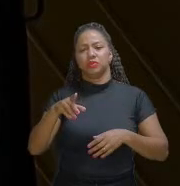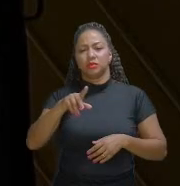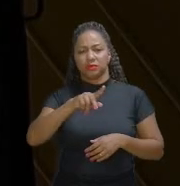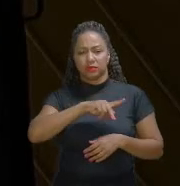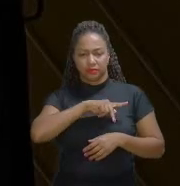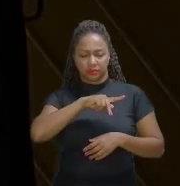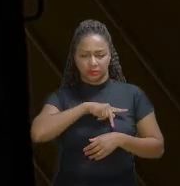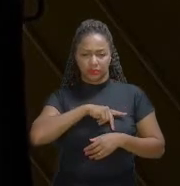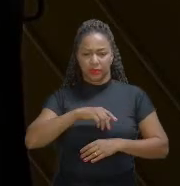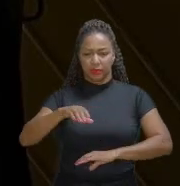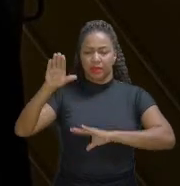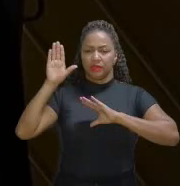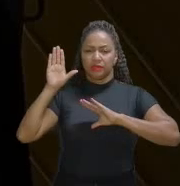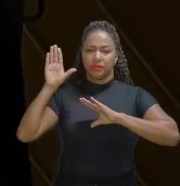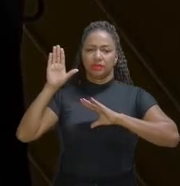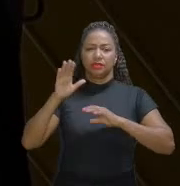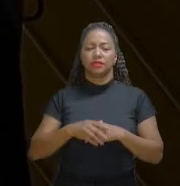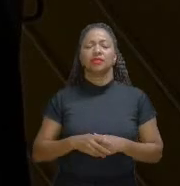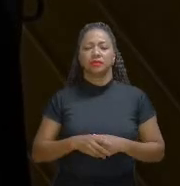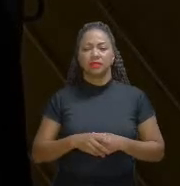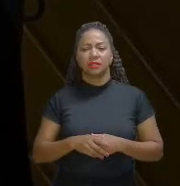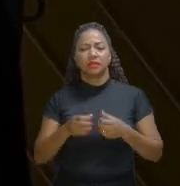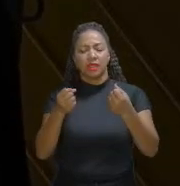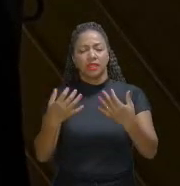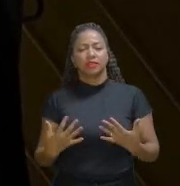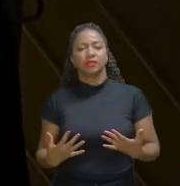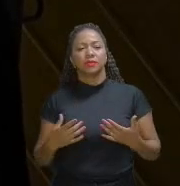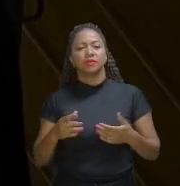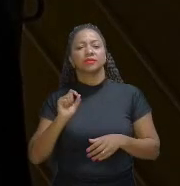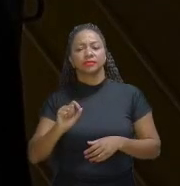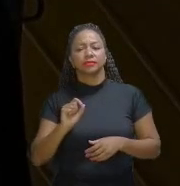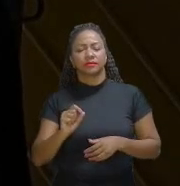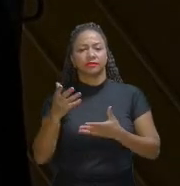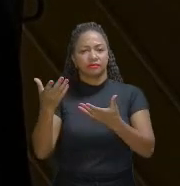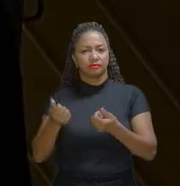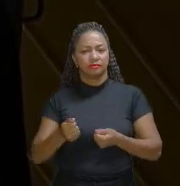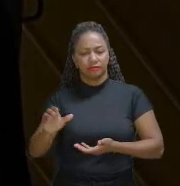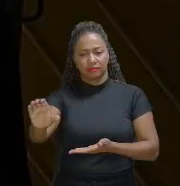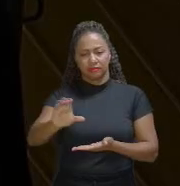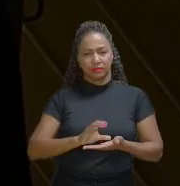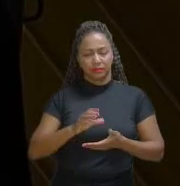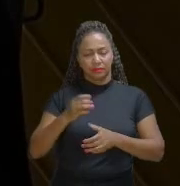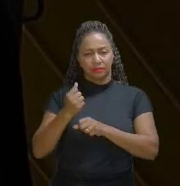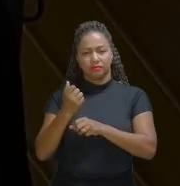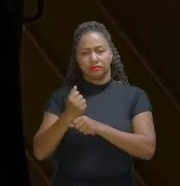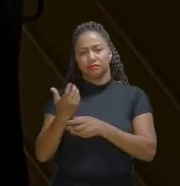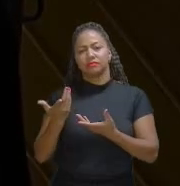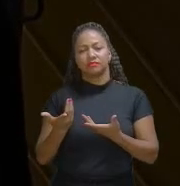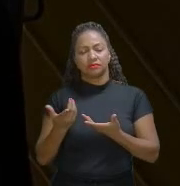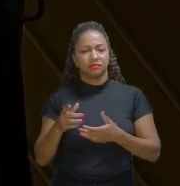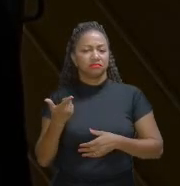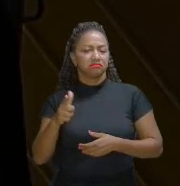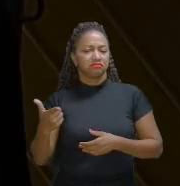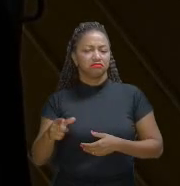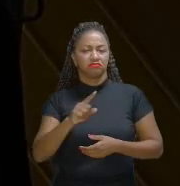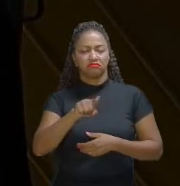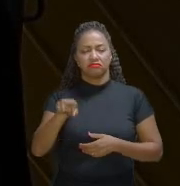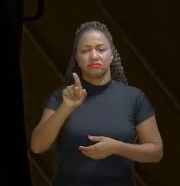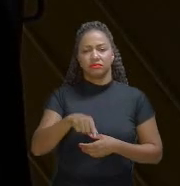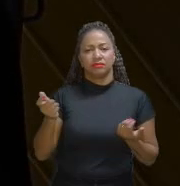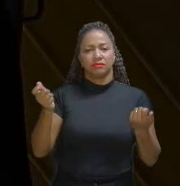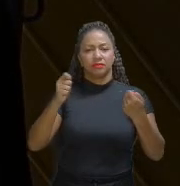candidatas impugnadas, os recorrentes alegam nesse tópico que o recebimento de recursos financeiros pelas candidatas não exclui por si só